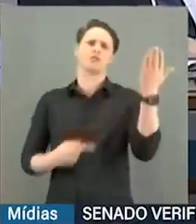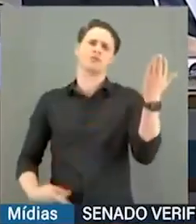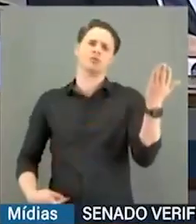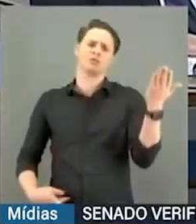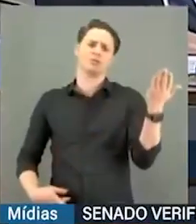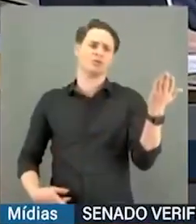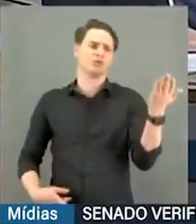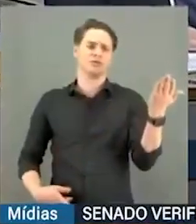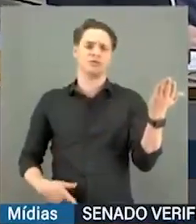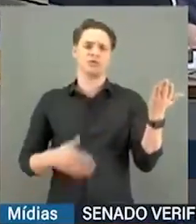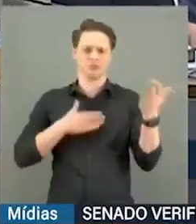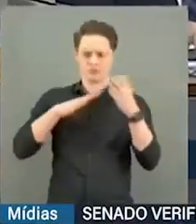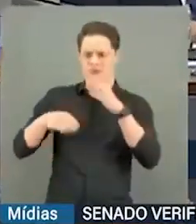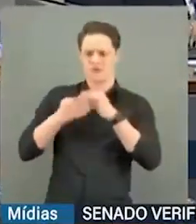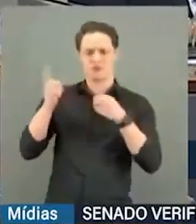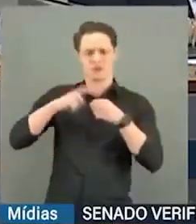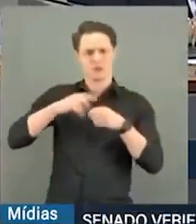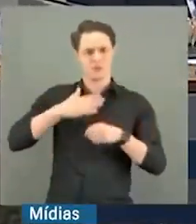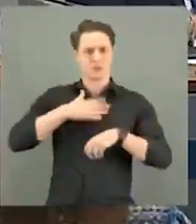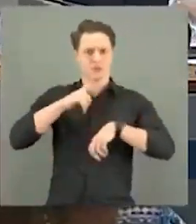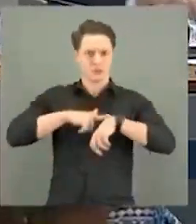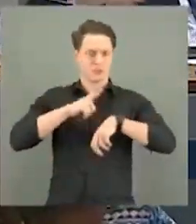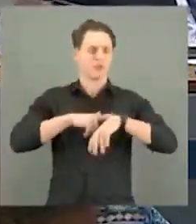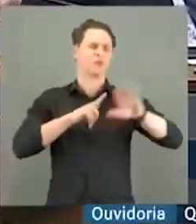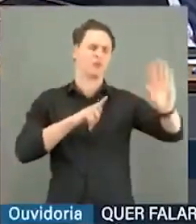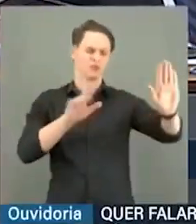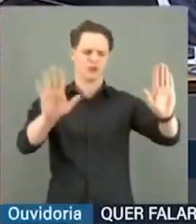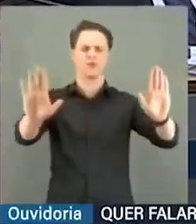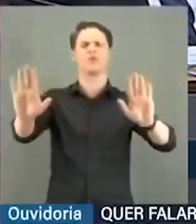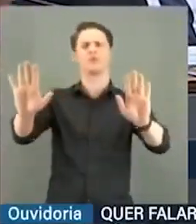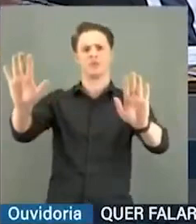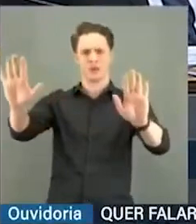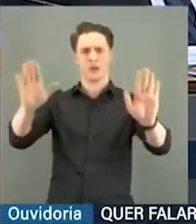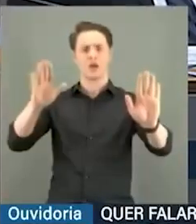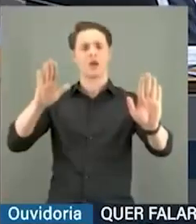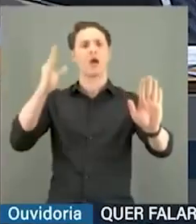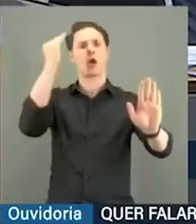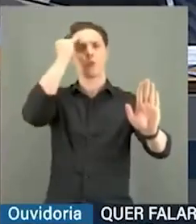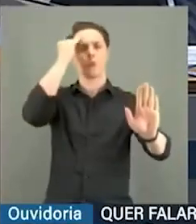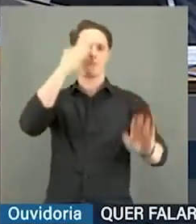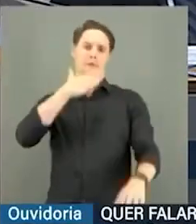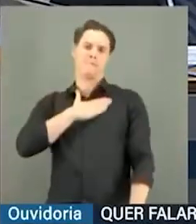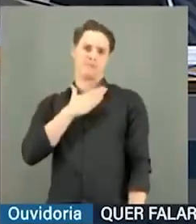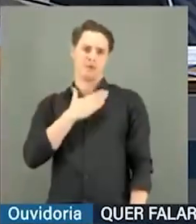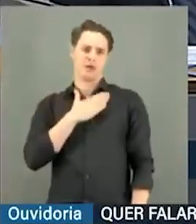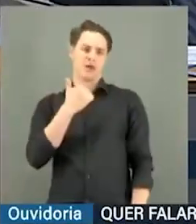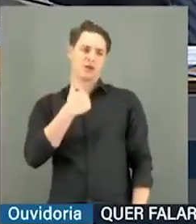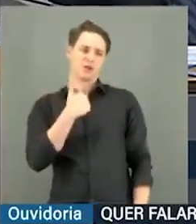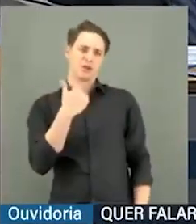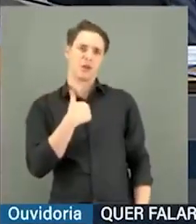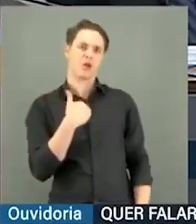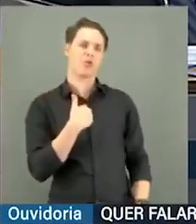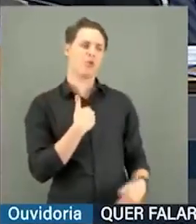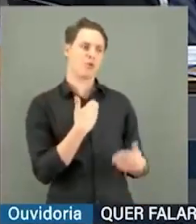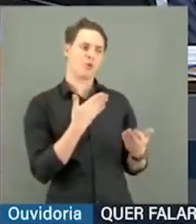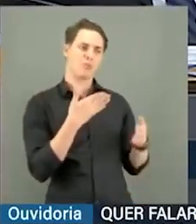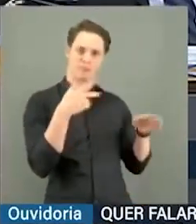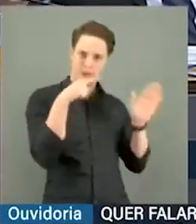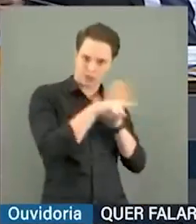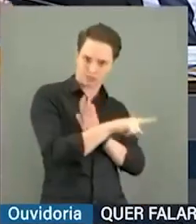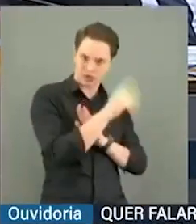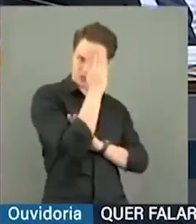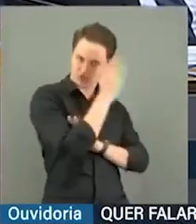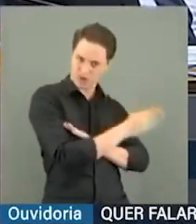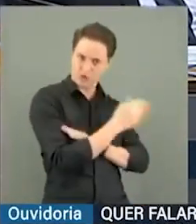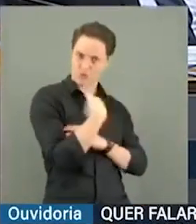meu tempo. Peraí, a culpa. Ah, não, peraí. Presidente. A culpa foi do presidente que abordou aqui. A culpa foi do presidente